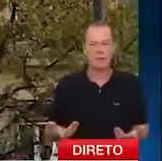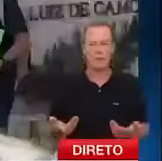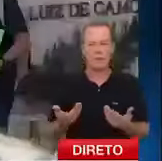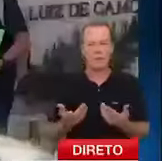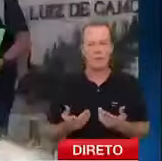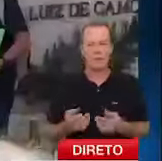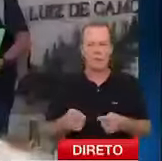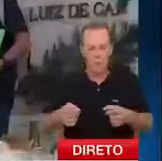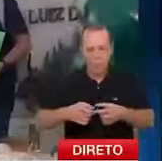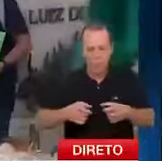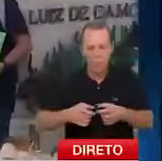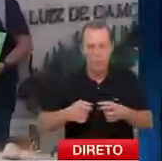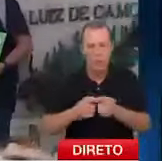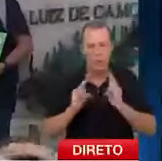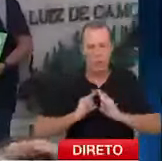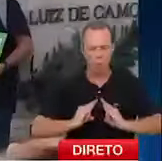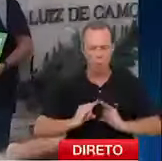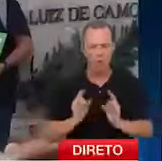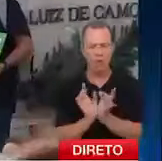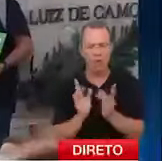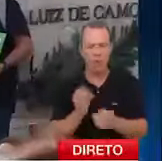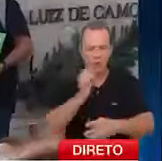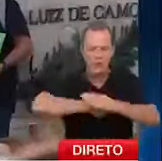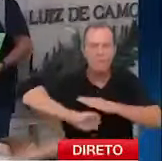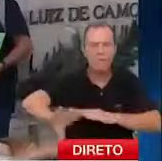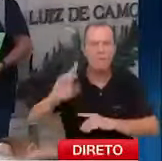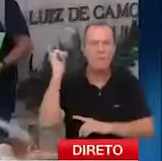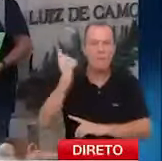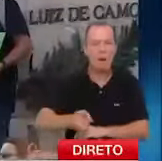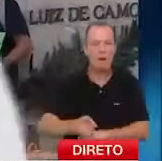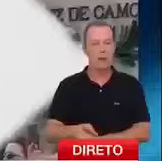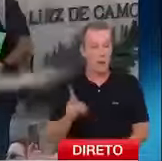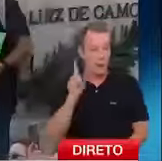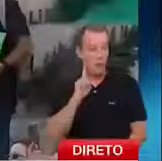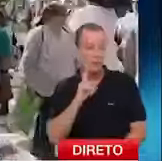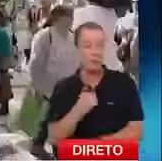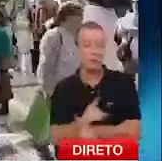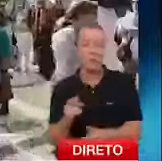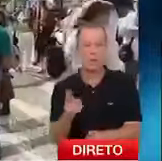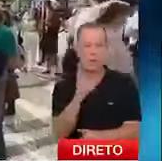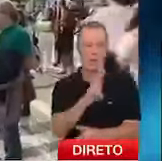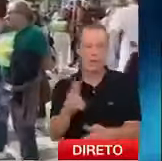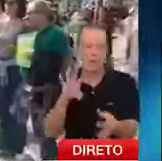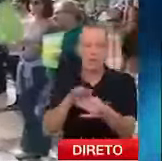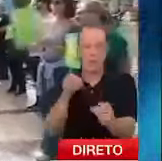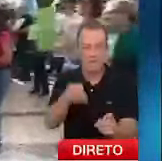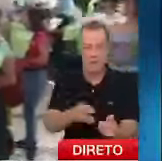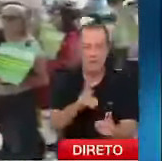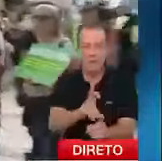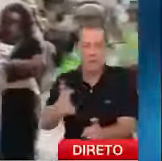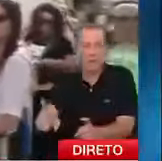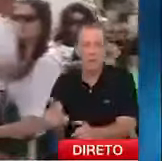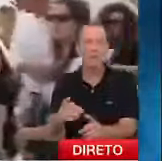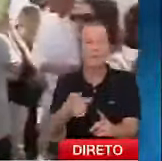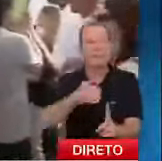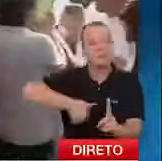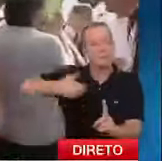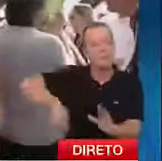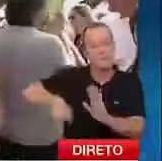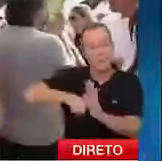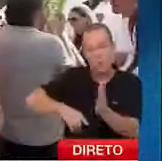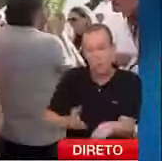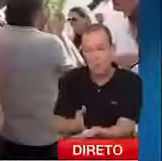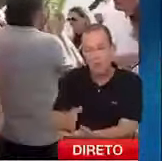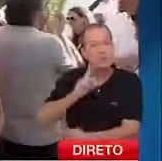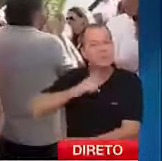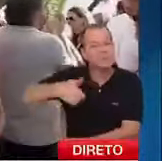os routeros de internet Ora nós achamos muito importante até porque são valores associados ao prr que estas medidas continuam ainda mais numa